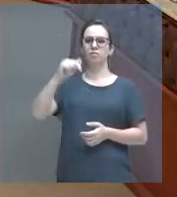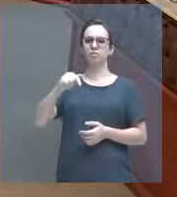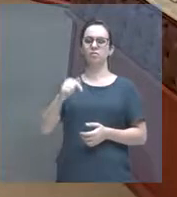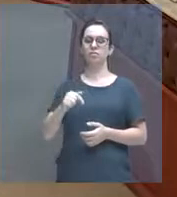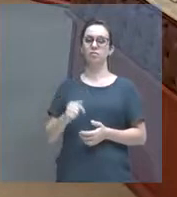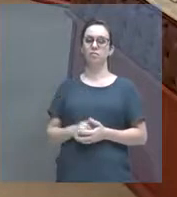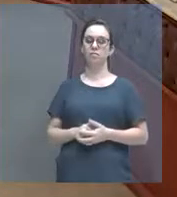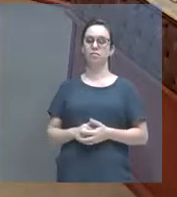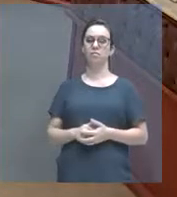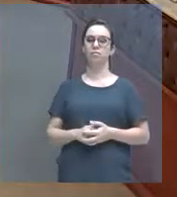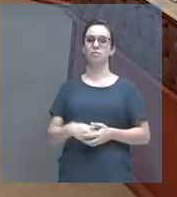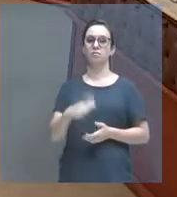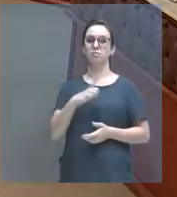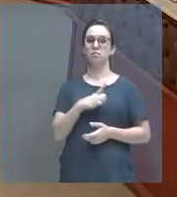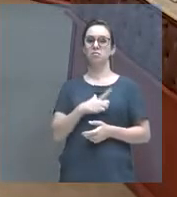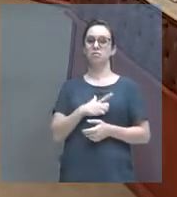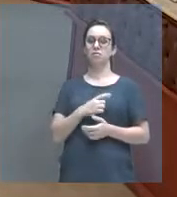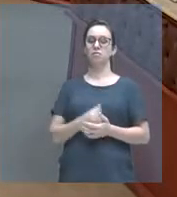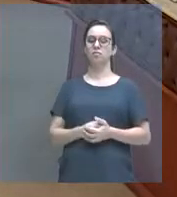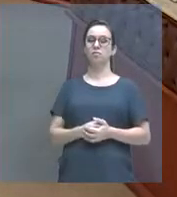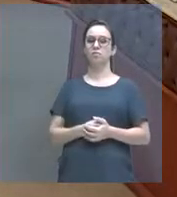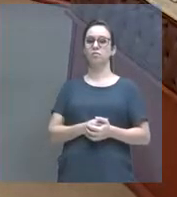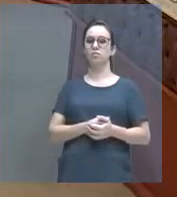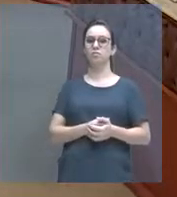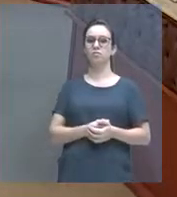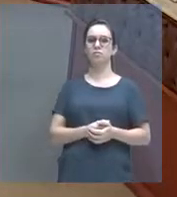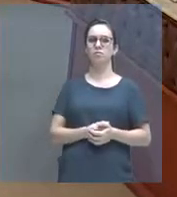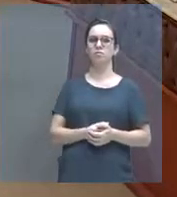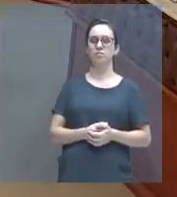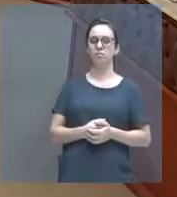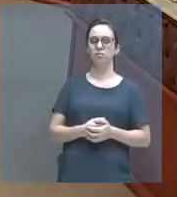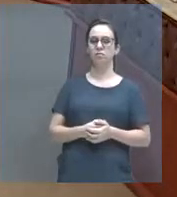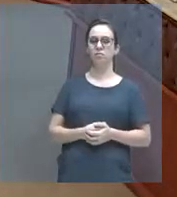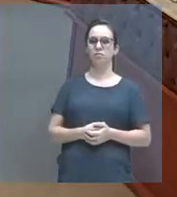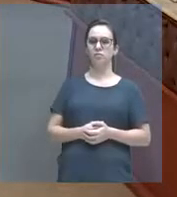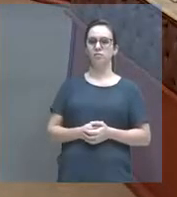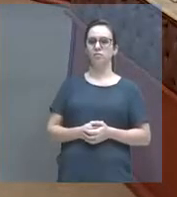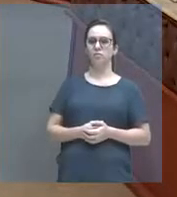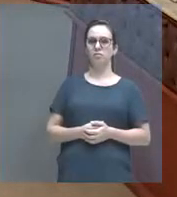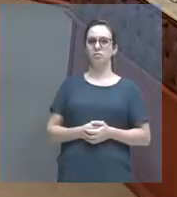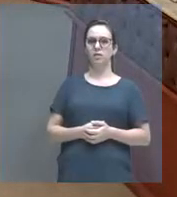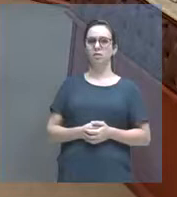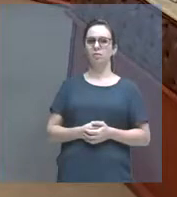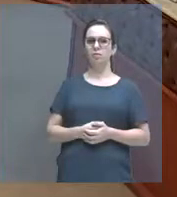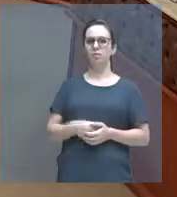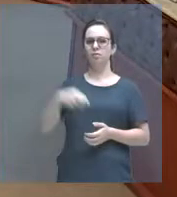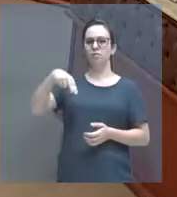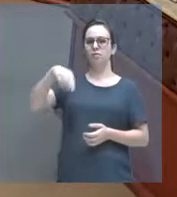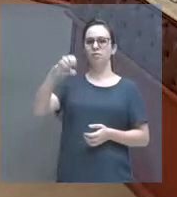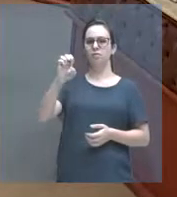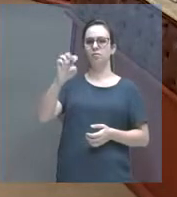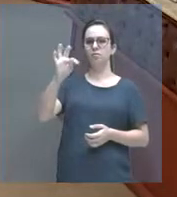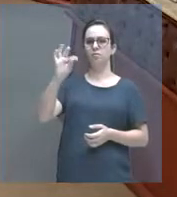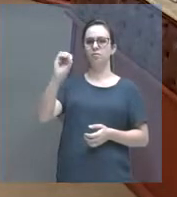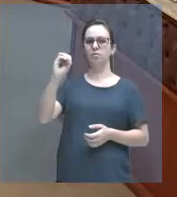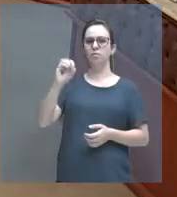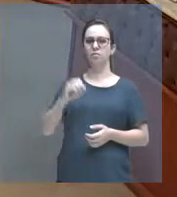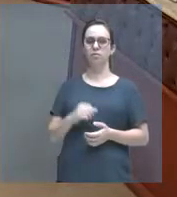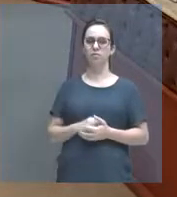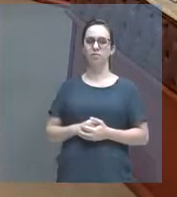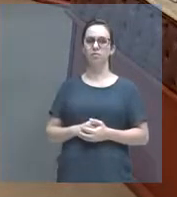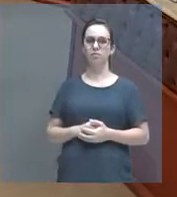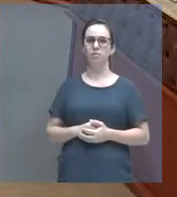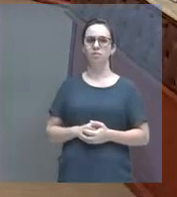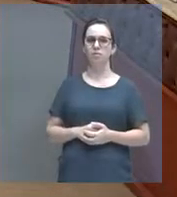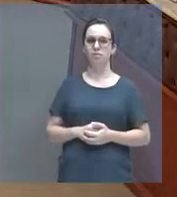tem bisneto, tem neto, filhos. Então,